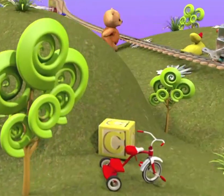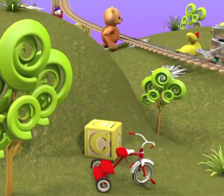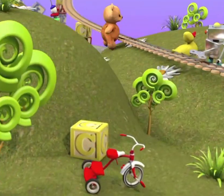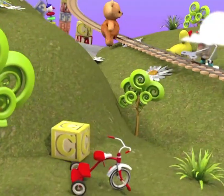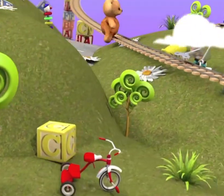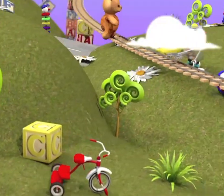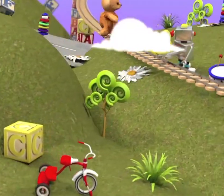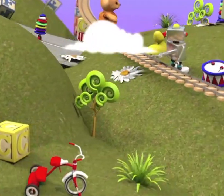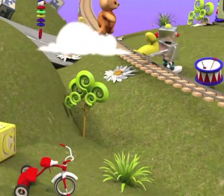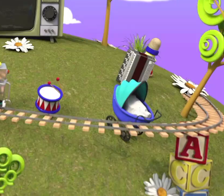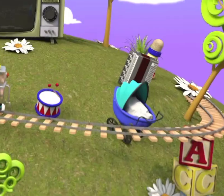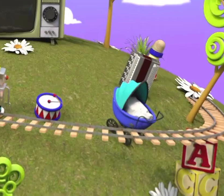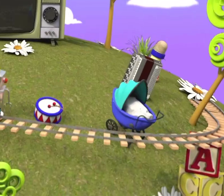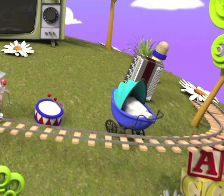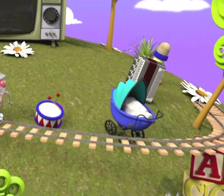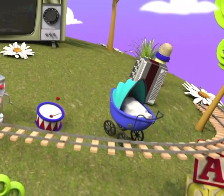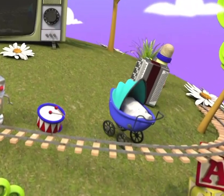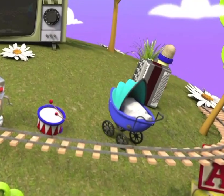Música